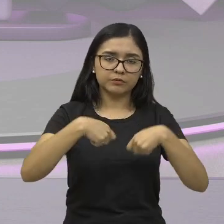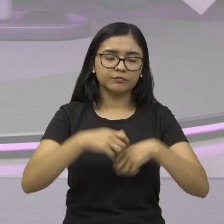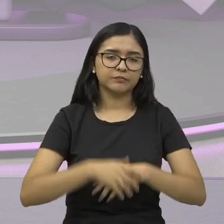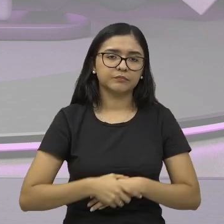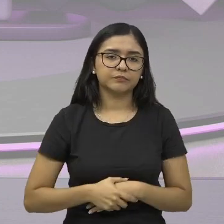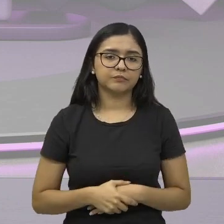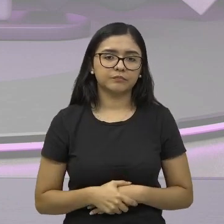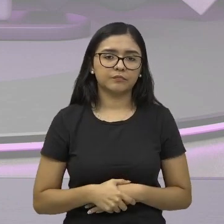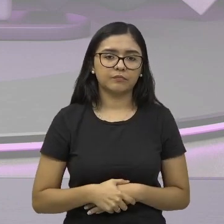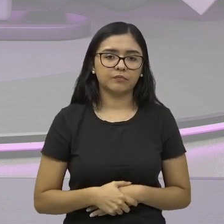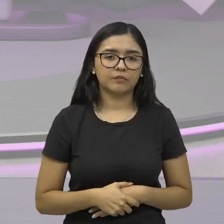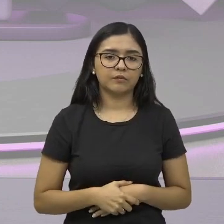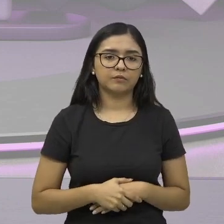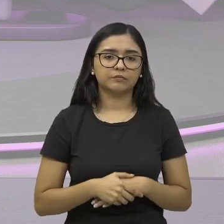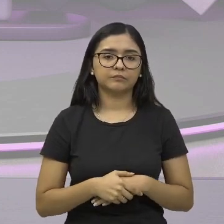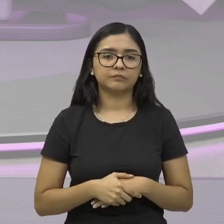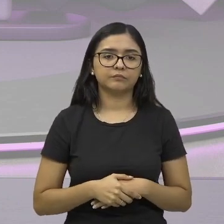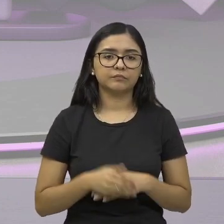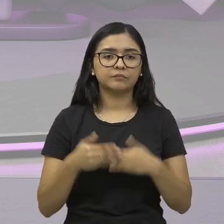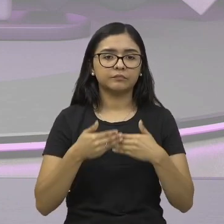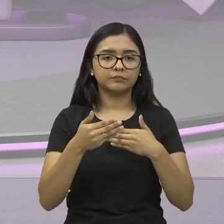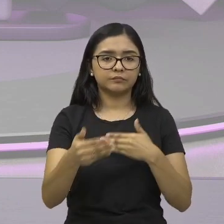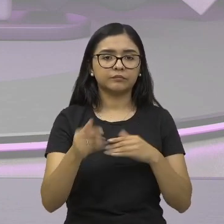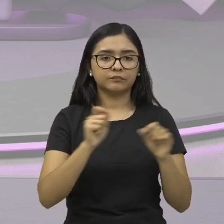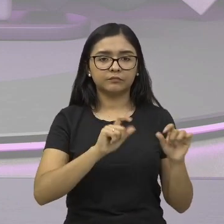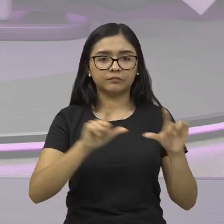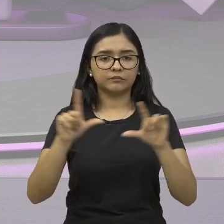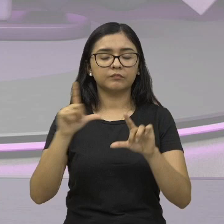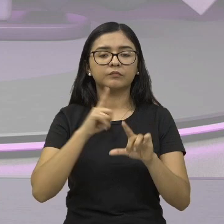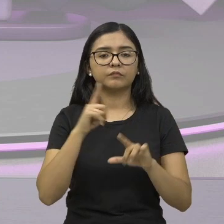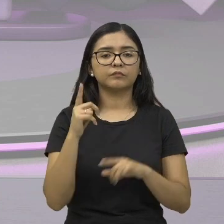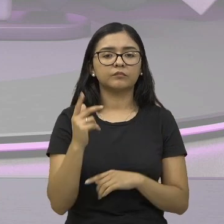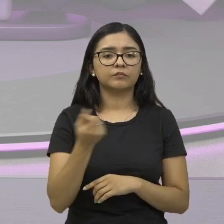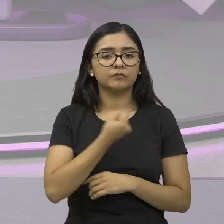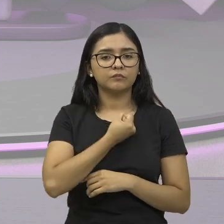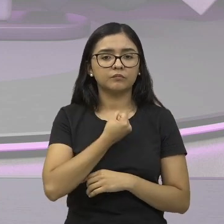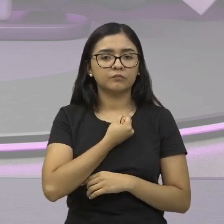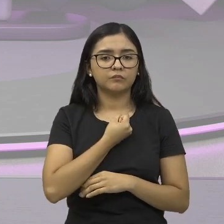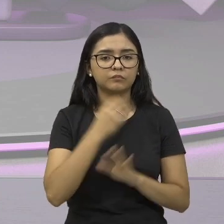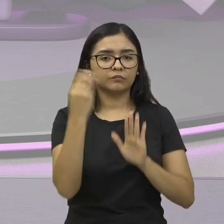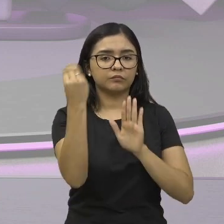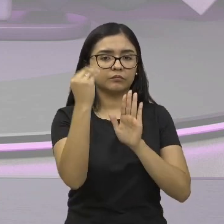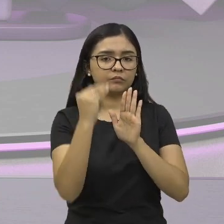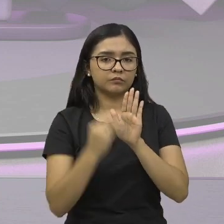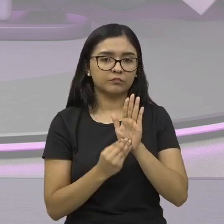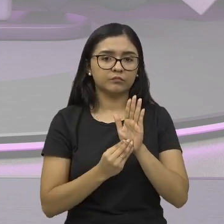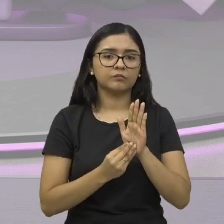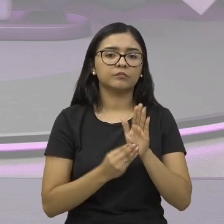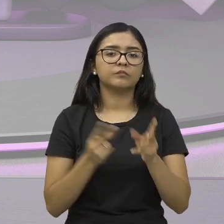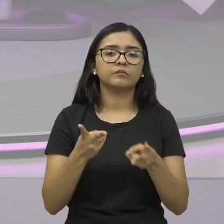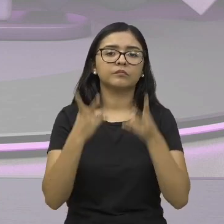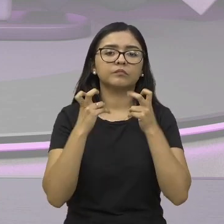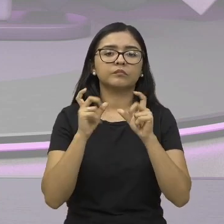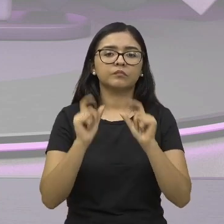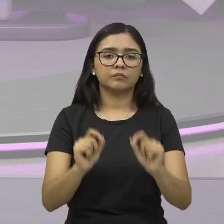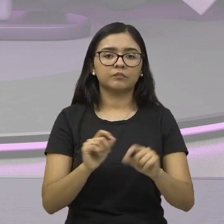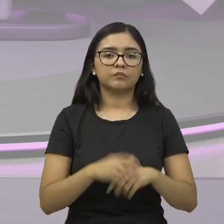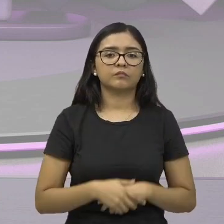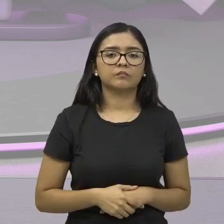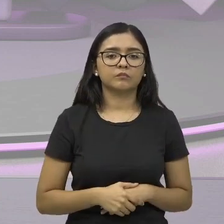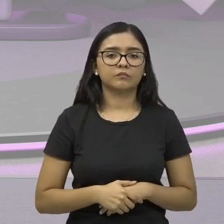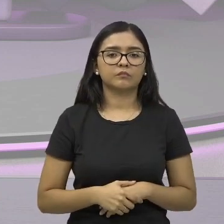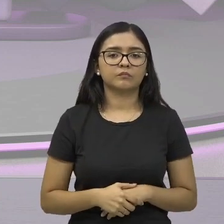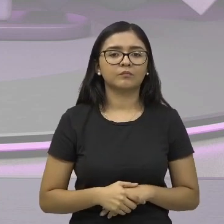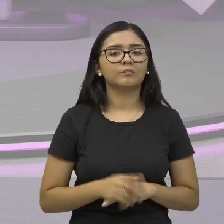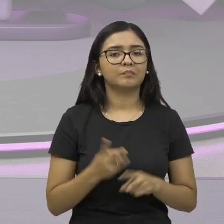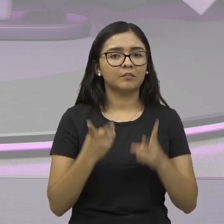tá? Na próxima arte, aí nós temos já valores, né? Veja, 2, né, igual a